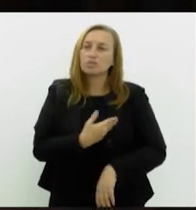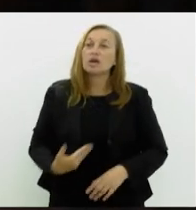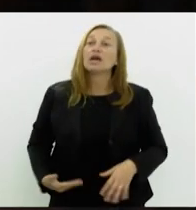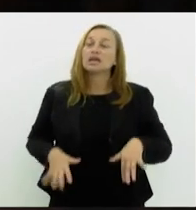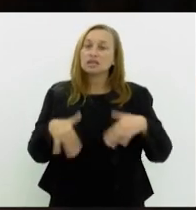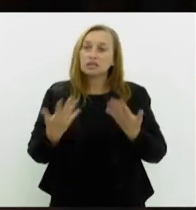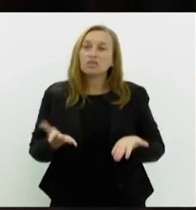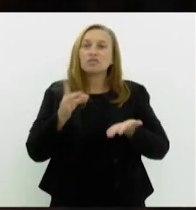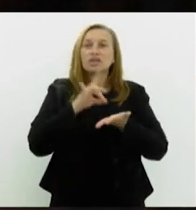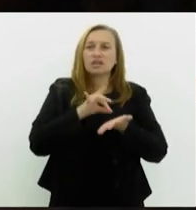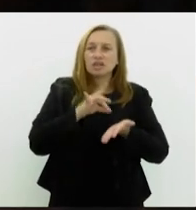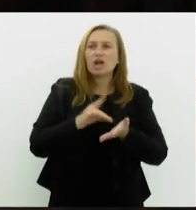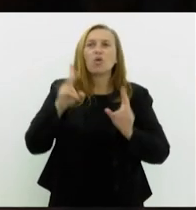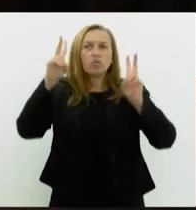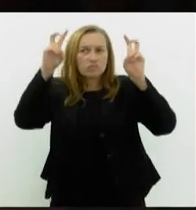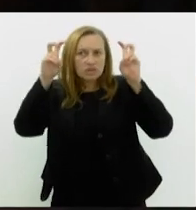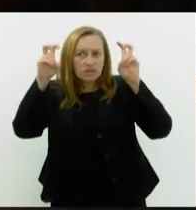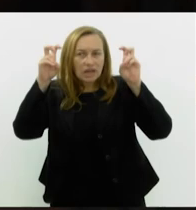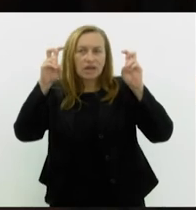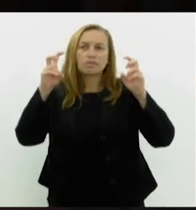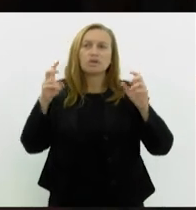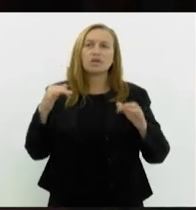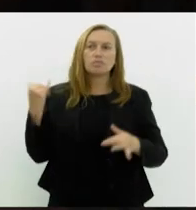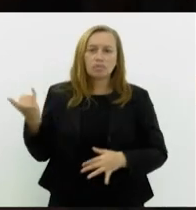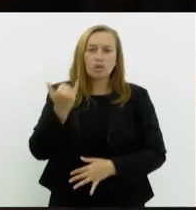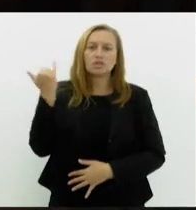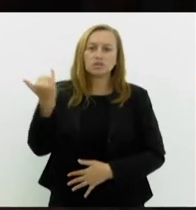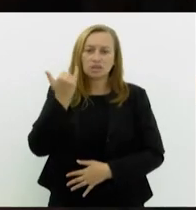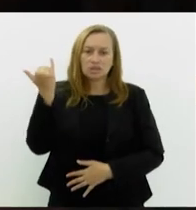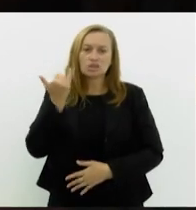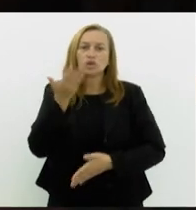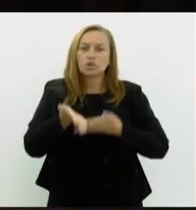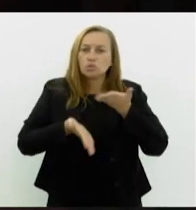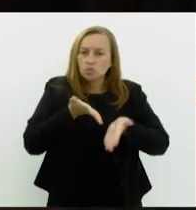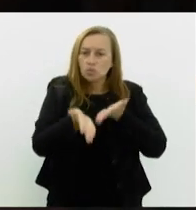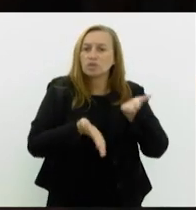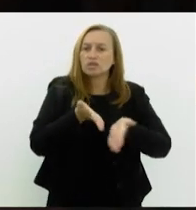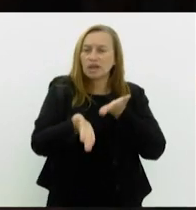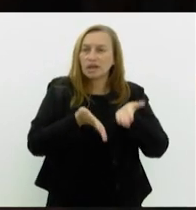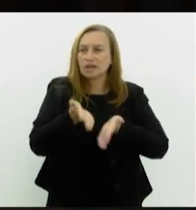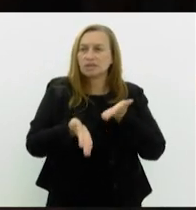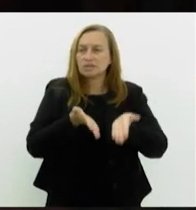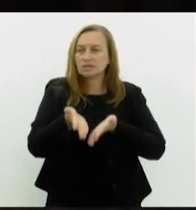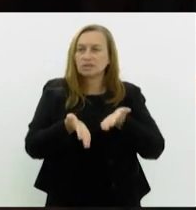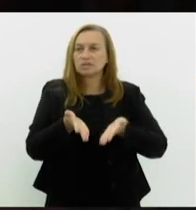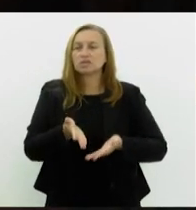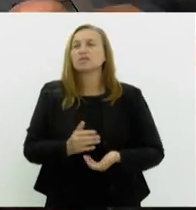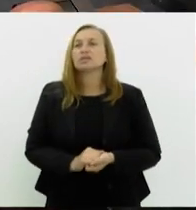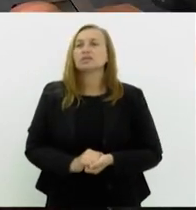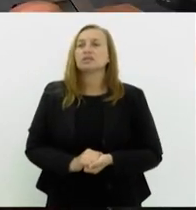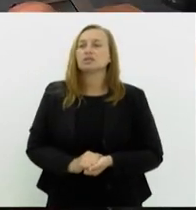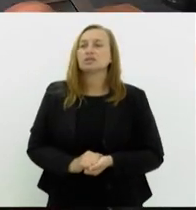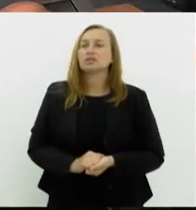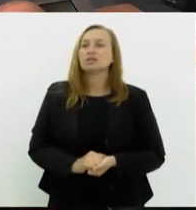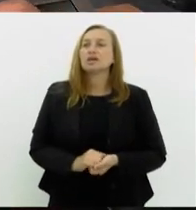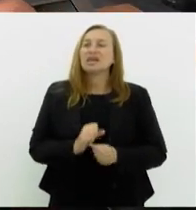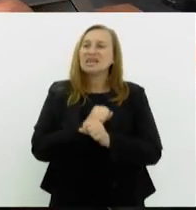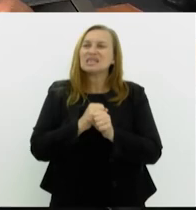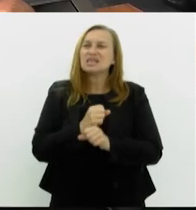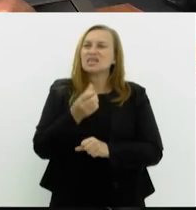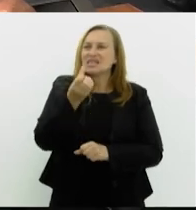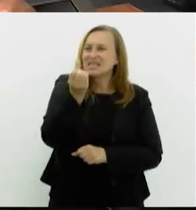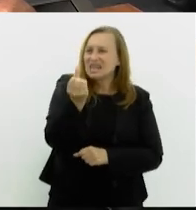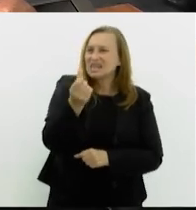é um tema que merece a nossa vigilância no cuidado com os nossos operadores do direito. Eu acho que esse ano foram